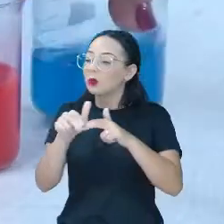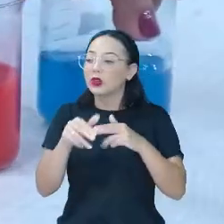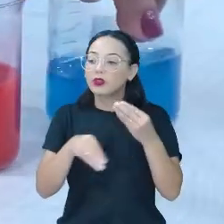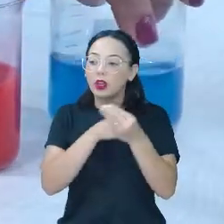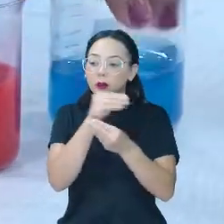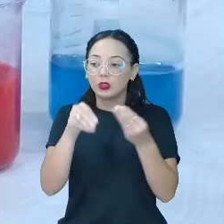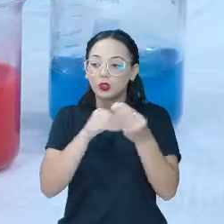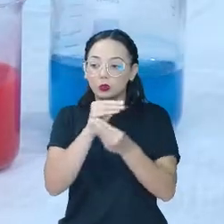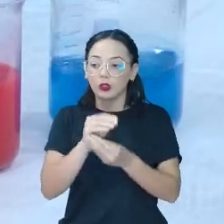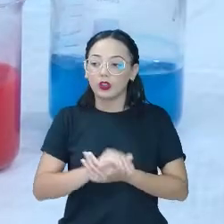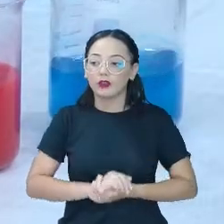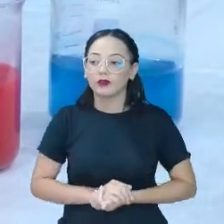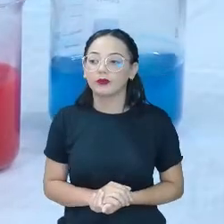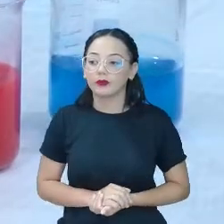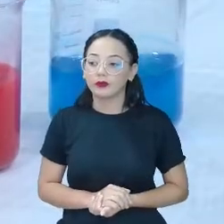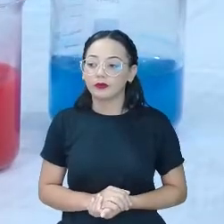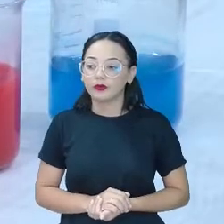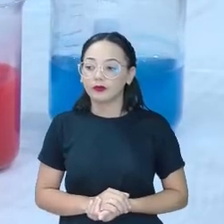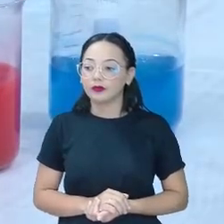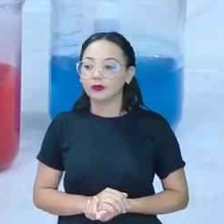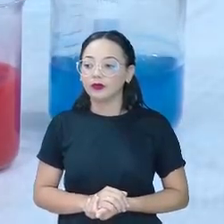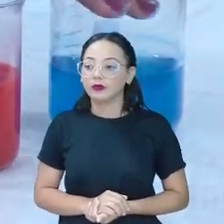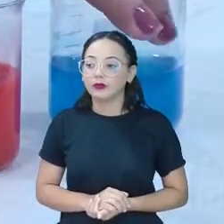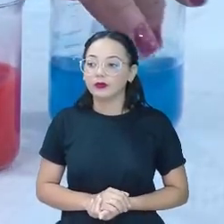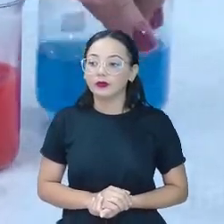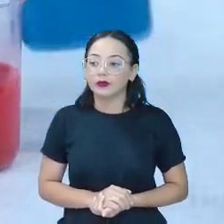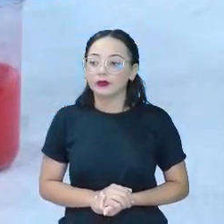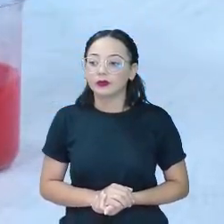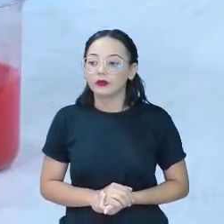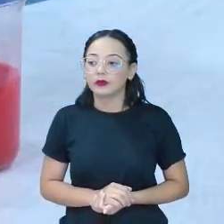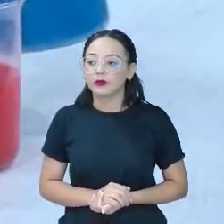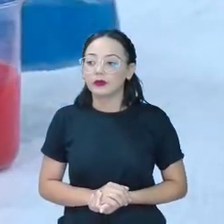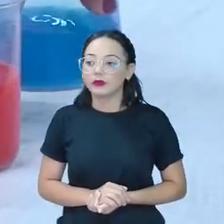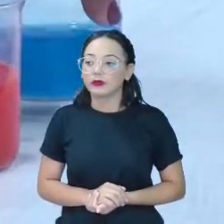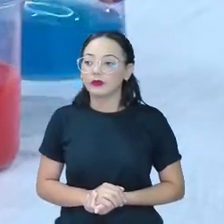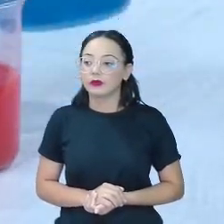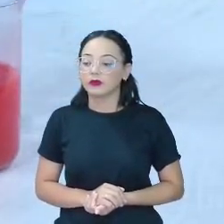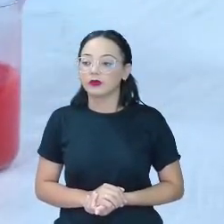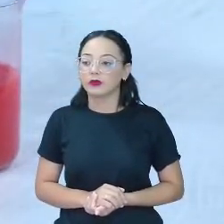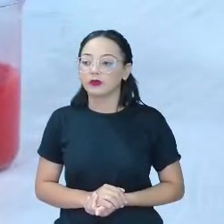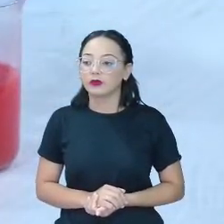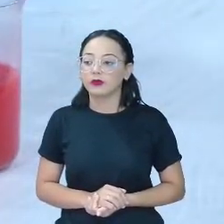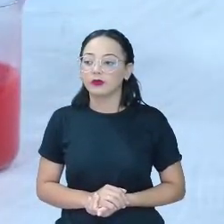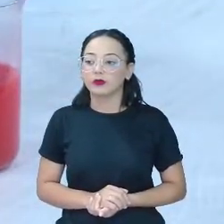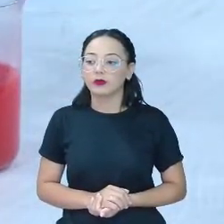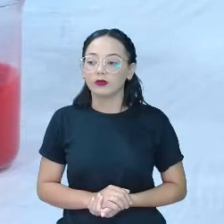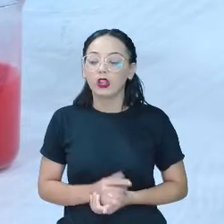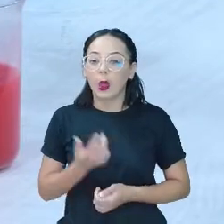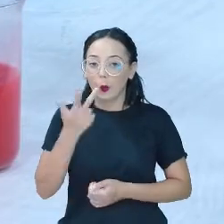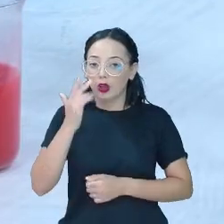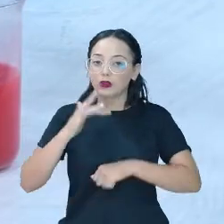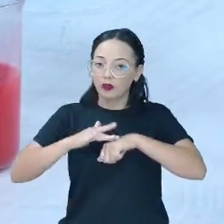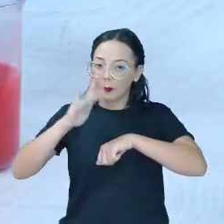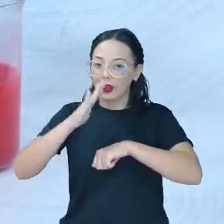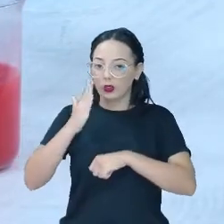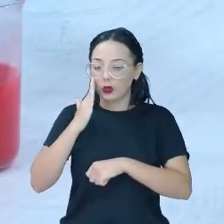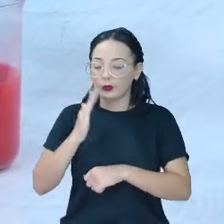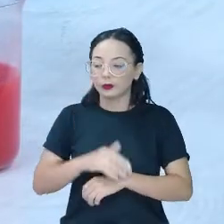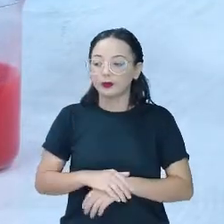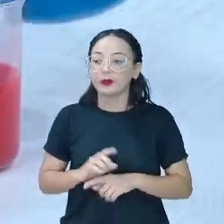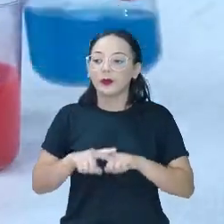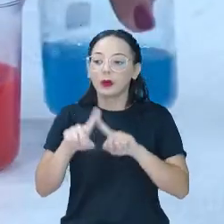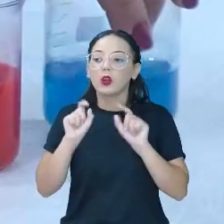mistura, deixa eu colocar mais um pouquinho aqui desse mais escuro, deixa eu ver se eu consigo. Acho que a tonalidade que eu botei aqui foi um pouquinho. Mas